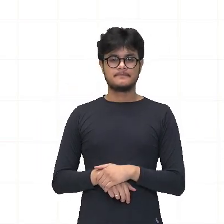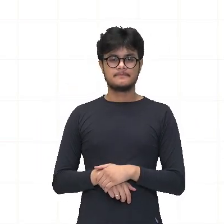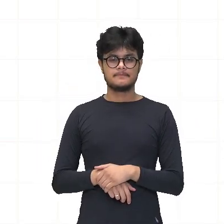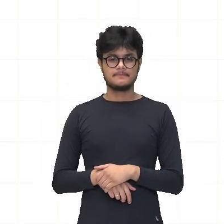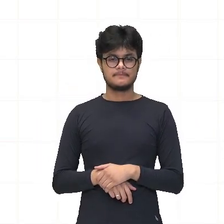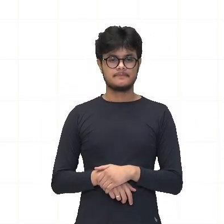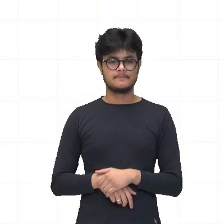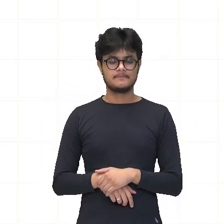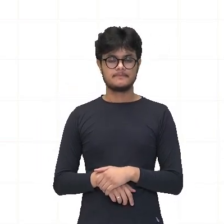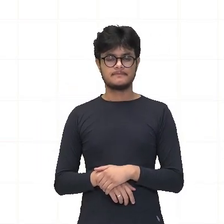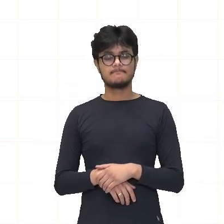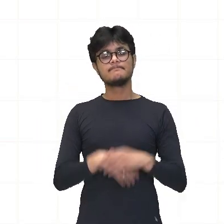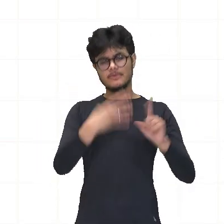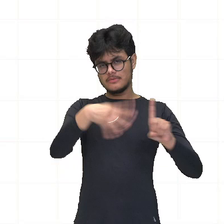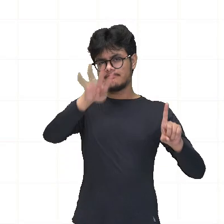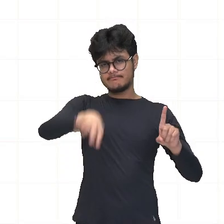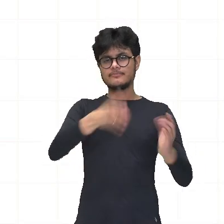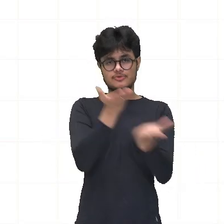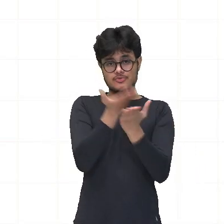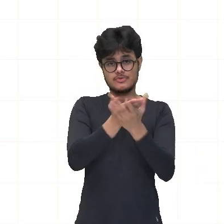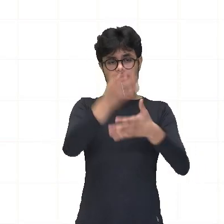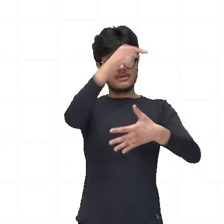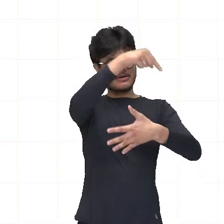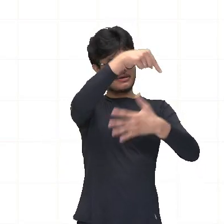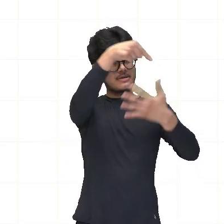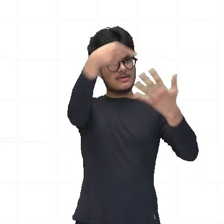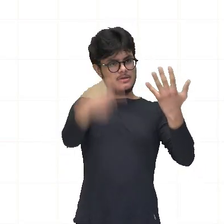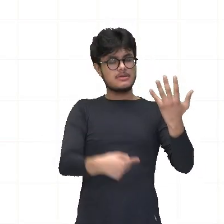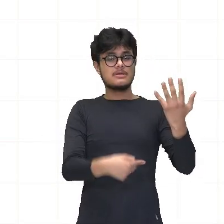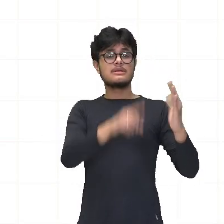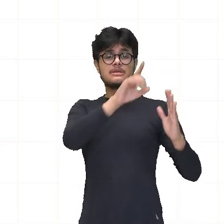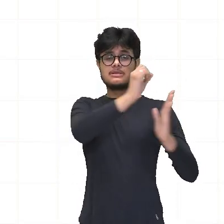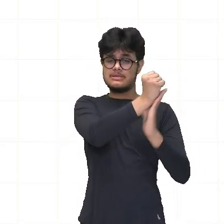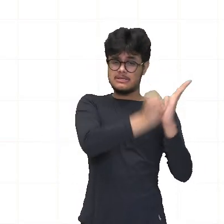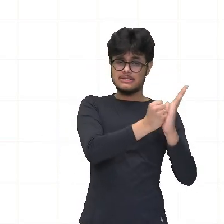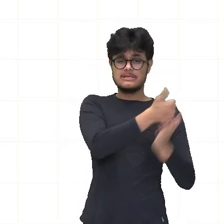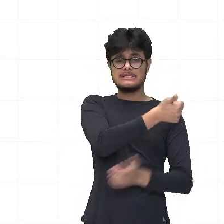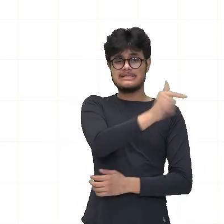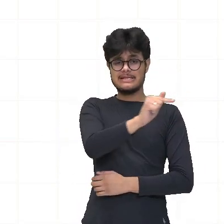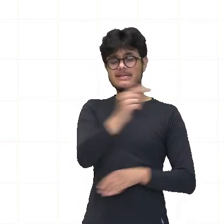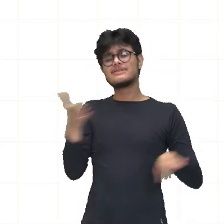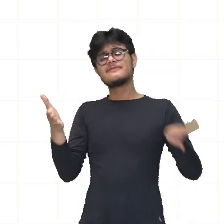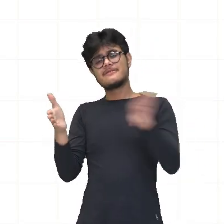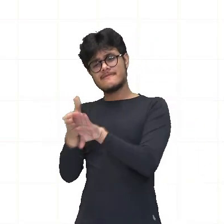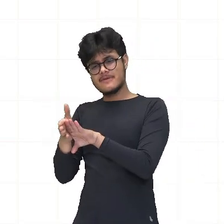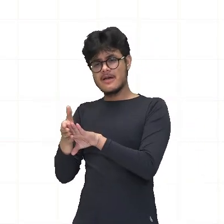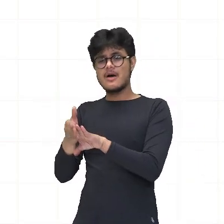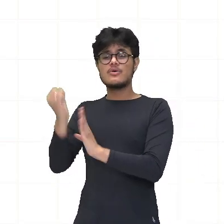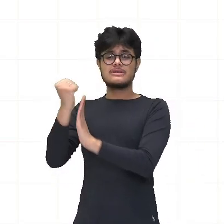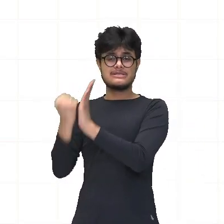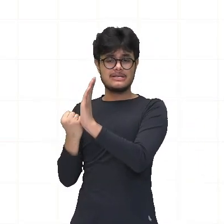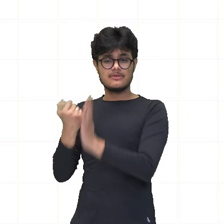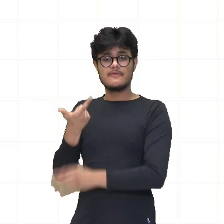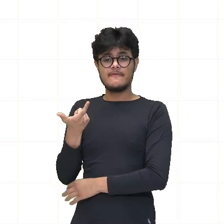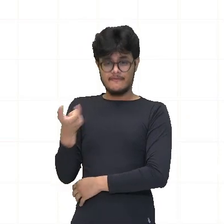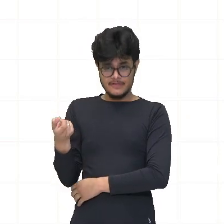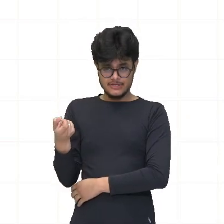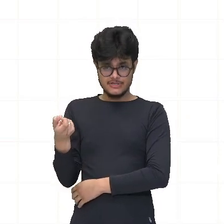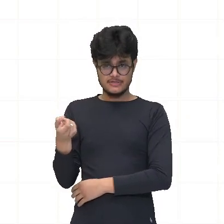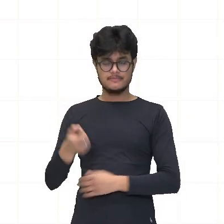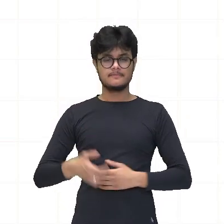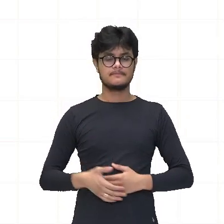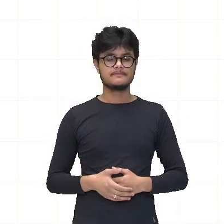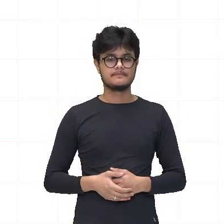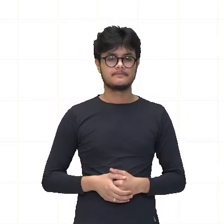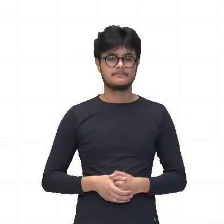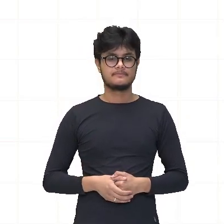observa esses fluxos migratórios lá do século XVII, século XVIII, século XIX, e até